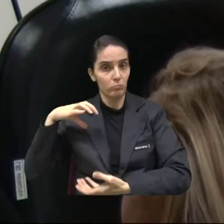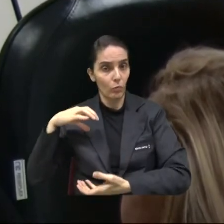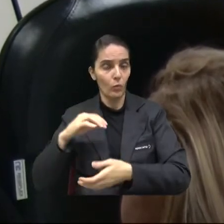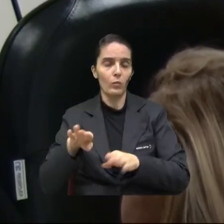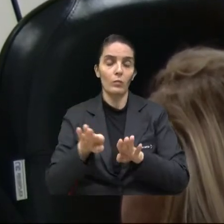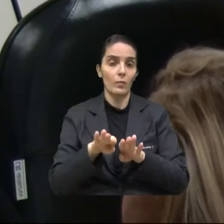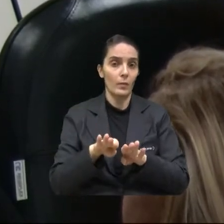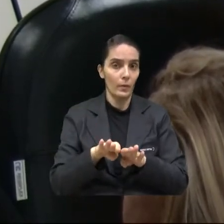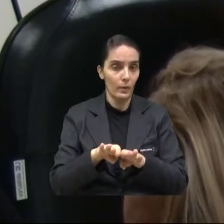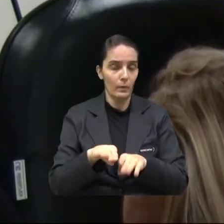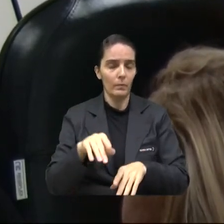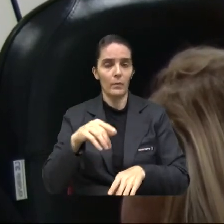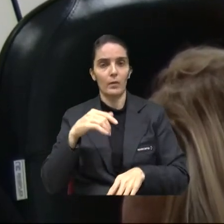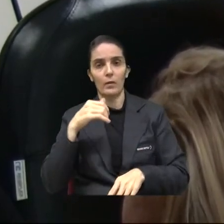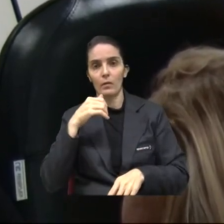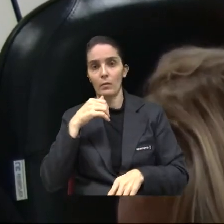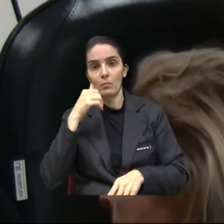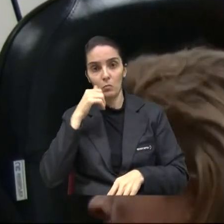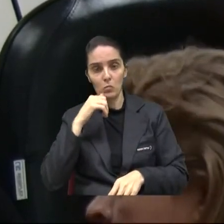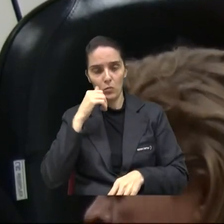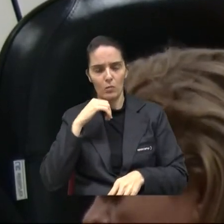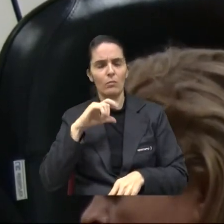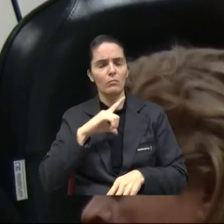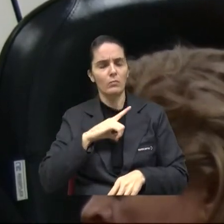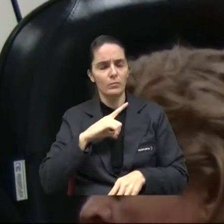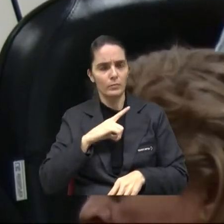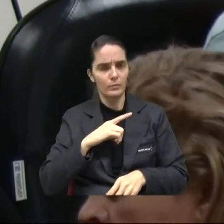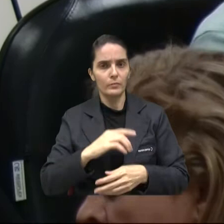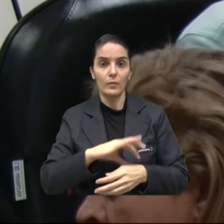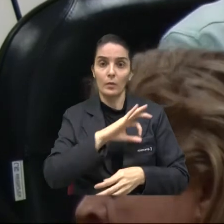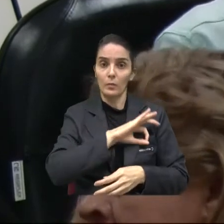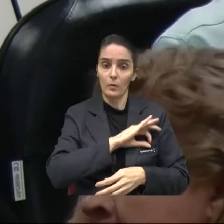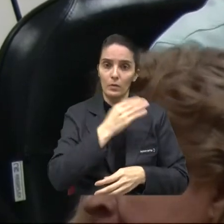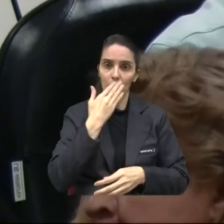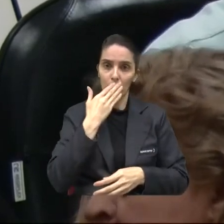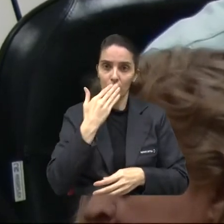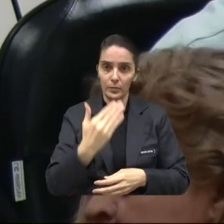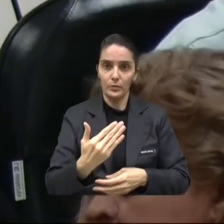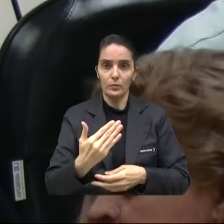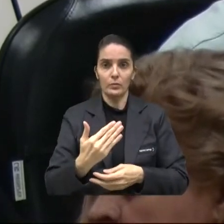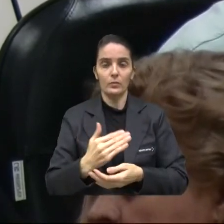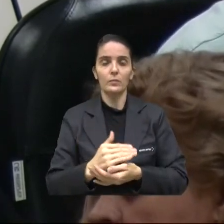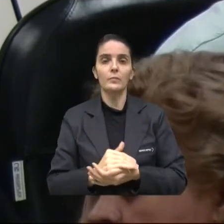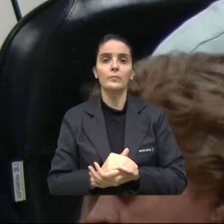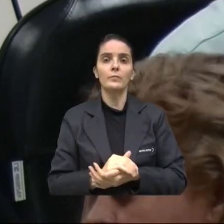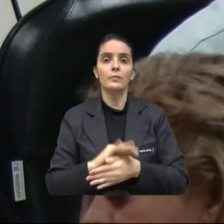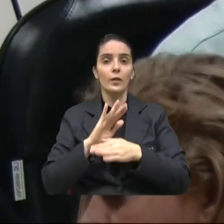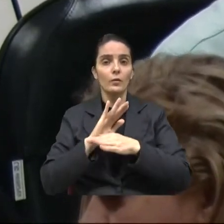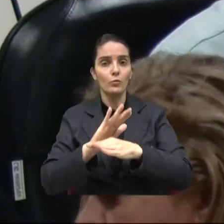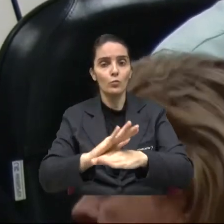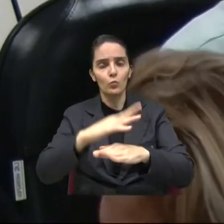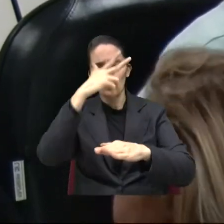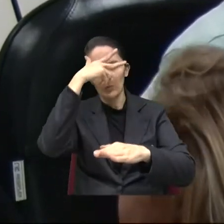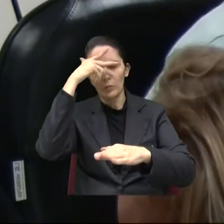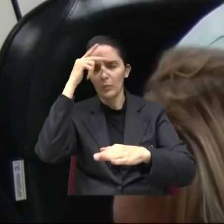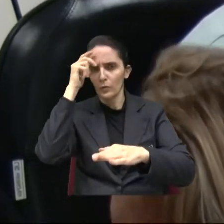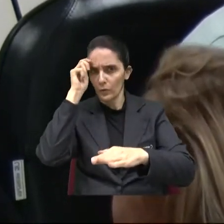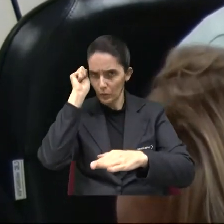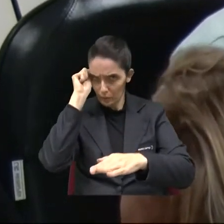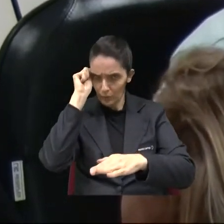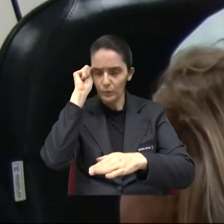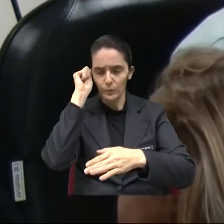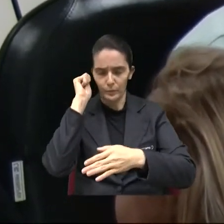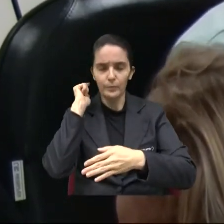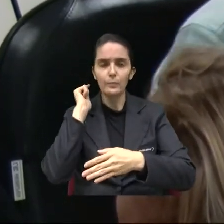Na verdade, eles têm solicitado todo o apoio da Prefeitura Municipal de Limeira,